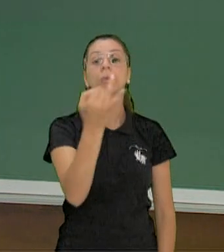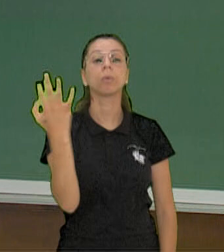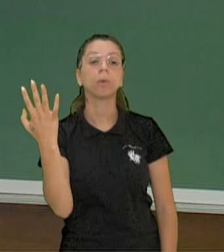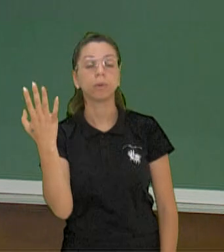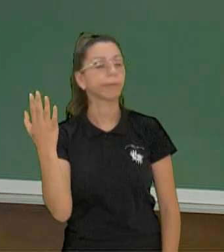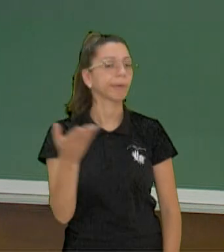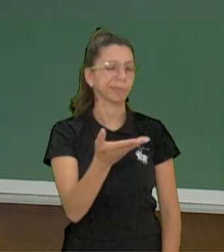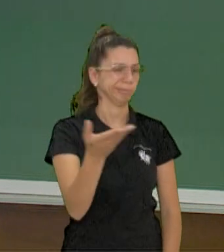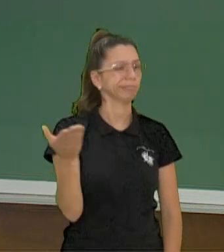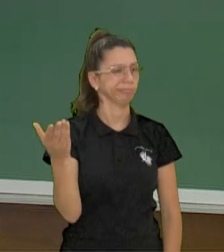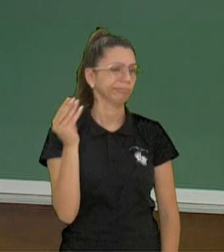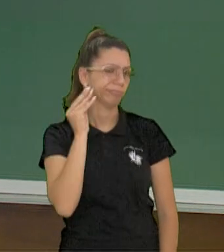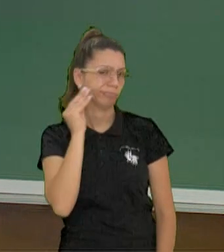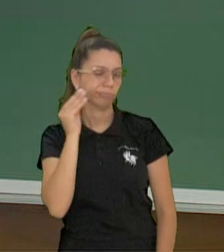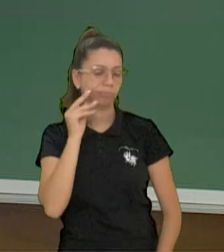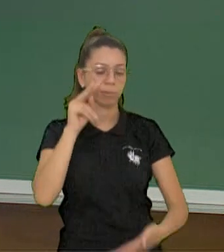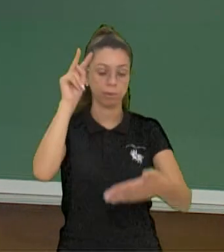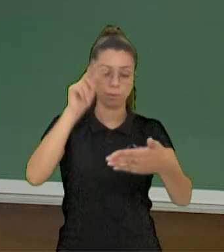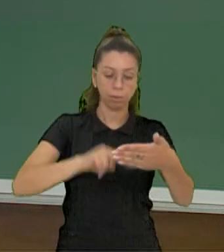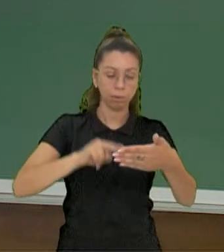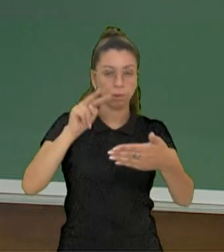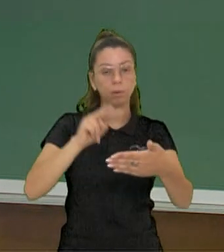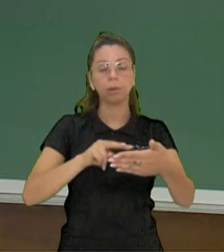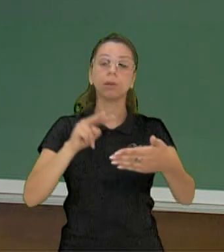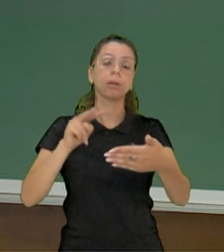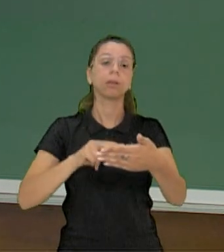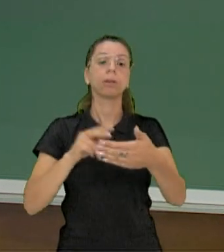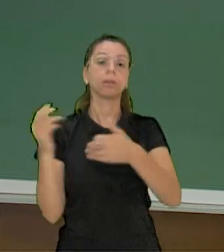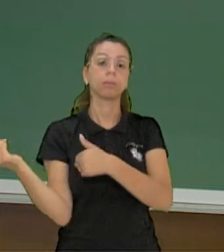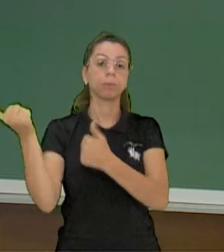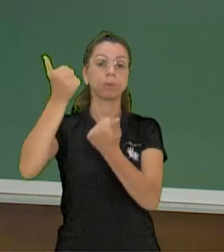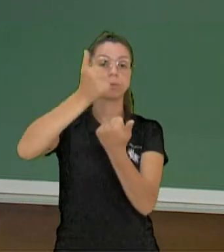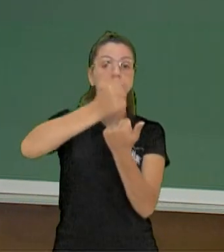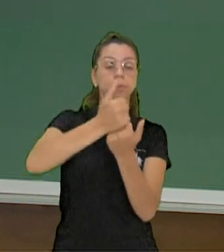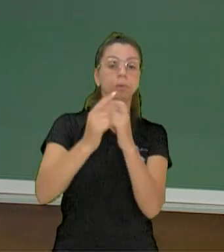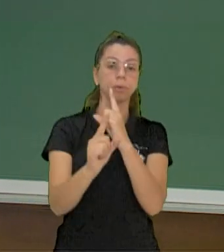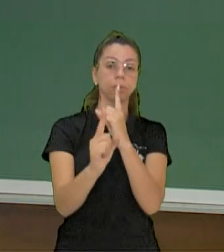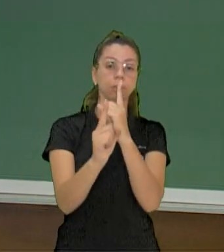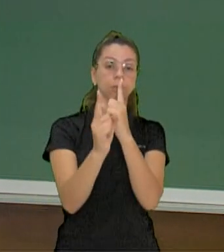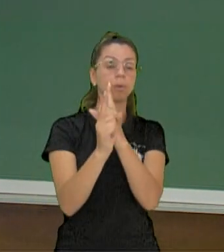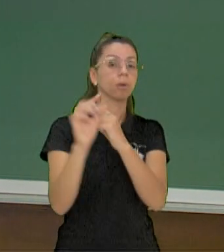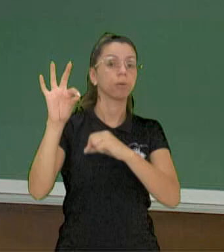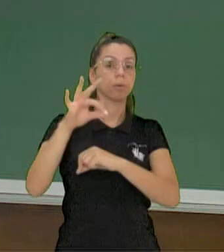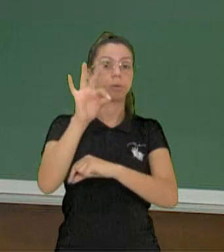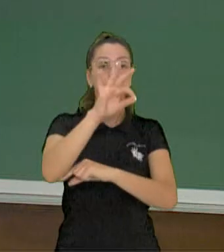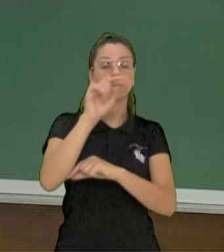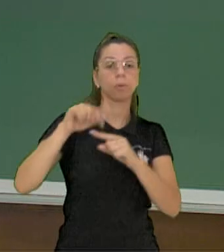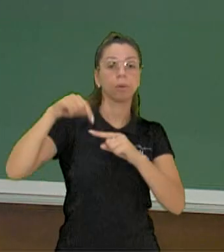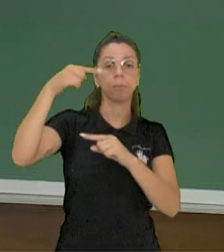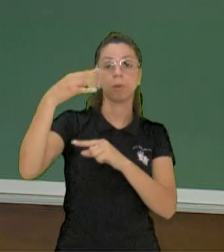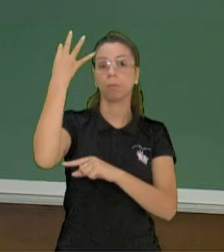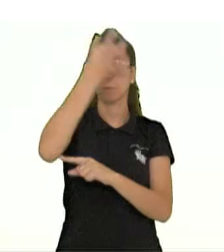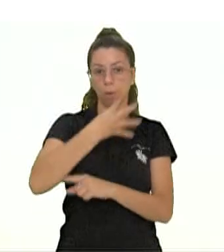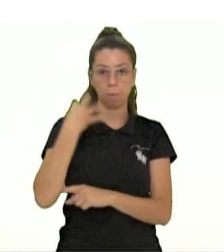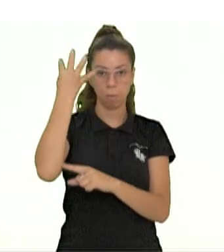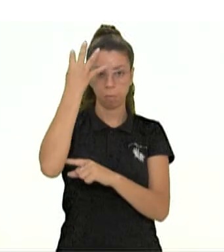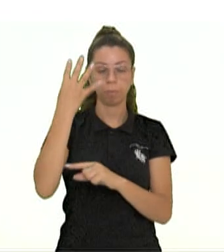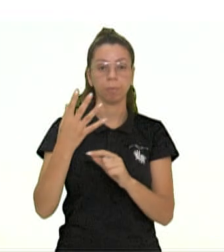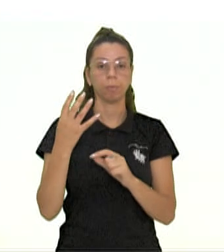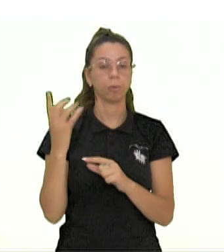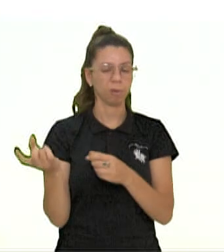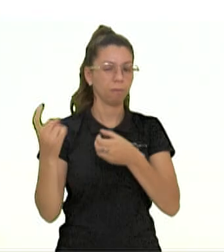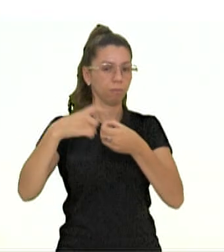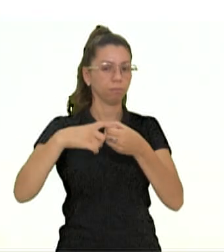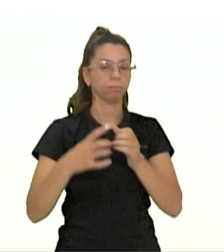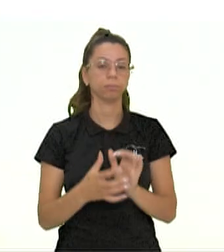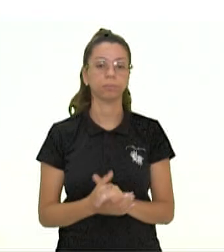É com você agora. Leia novamente, faça as substituições e encontre a população de mosquitos após 4 horas. A gente volta